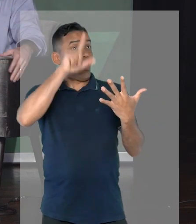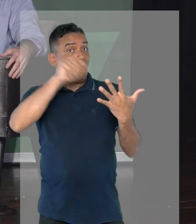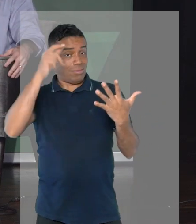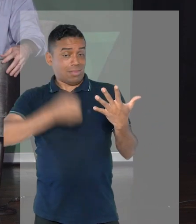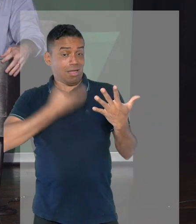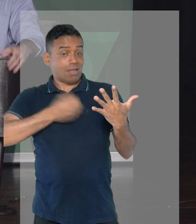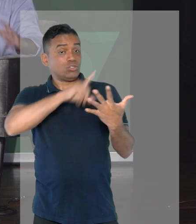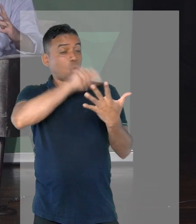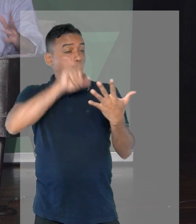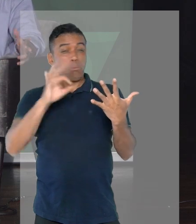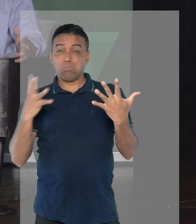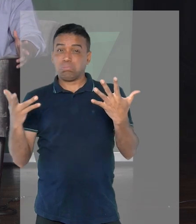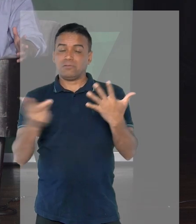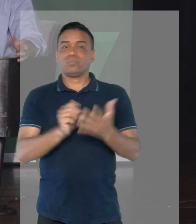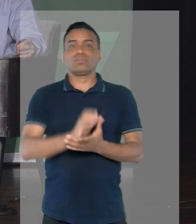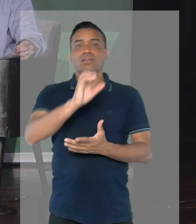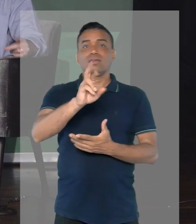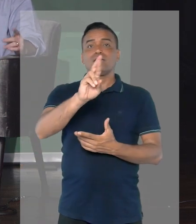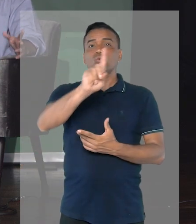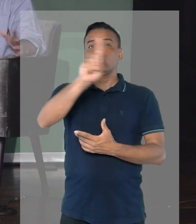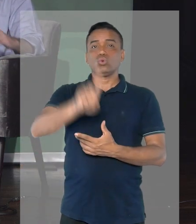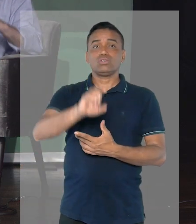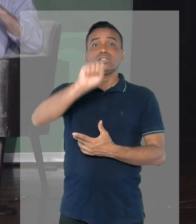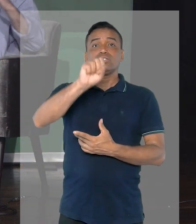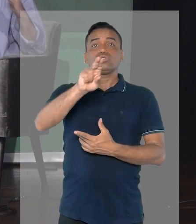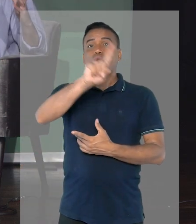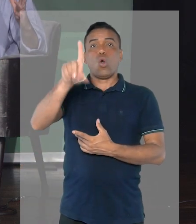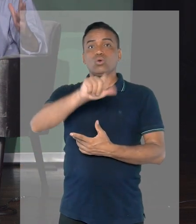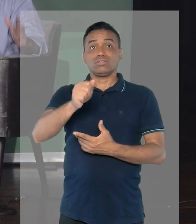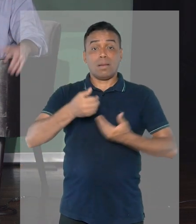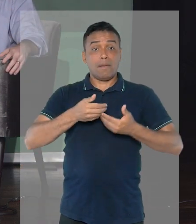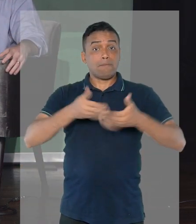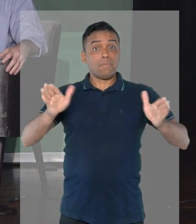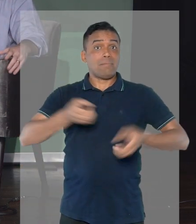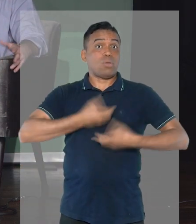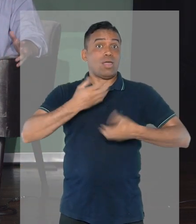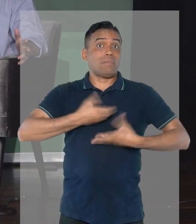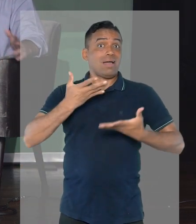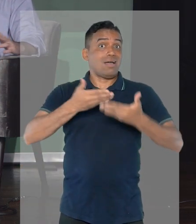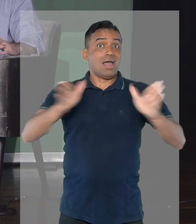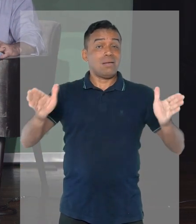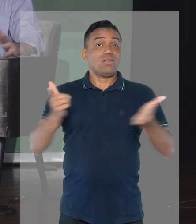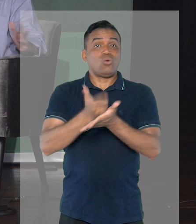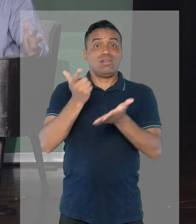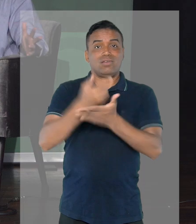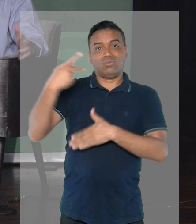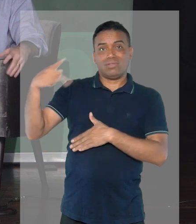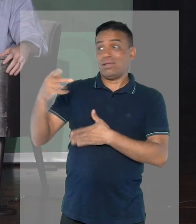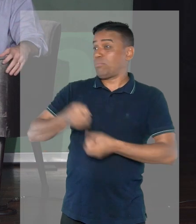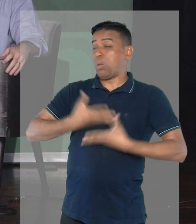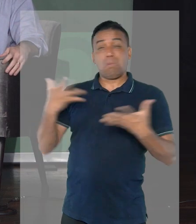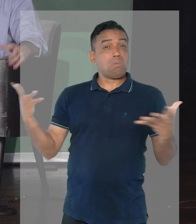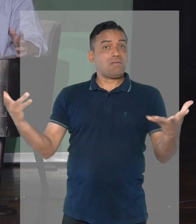bem escolhido. Né? Assim, tipo Cruz e Souza, Antífona, é o poema que abre o livro do Cruz e Souza. E é um